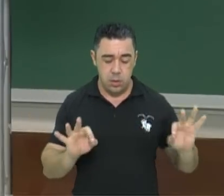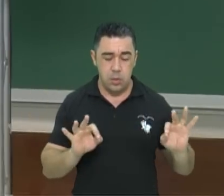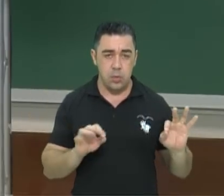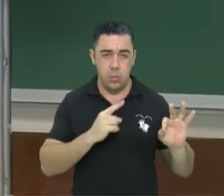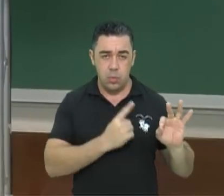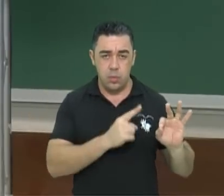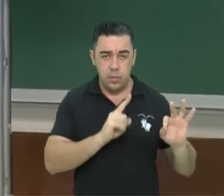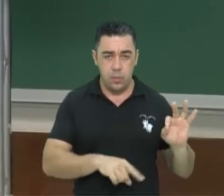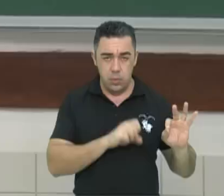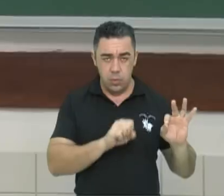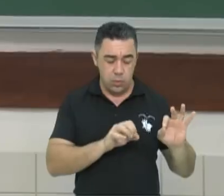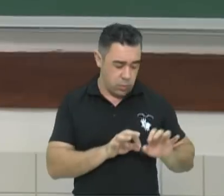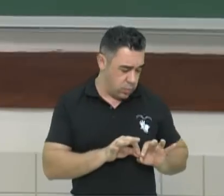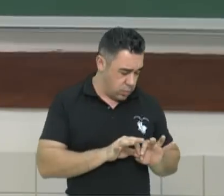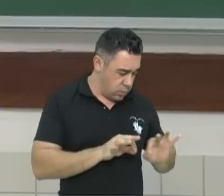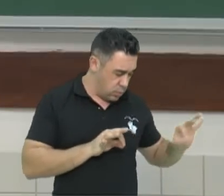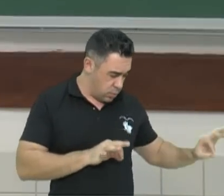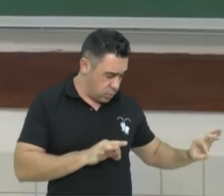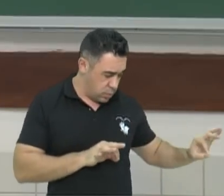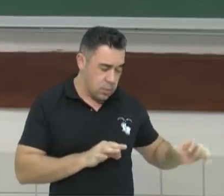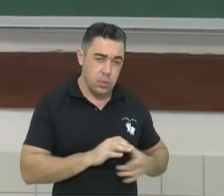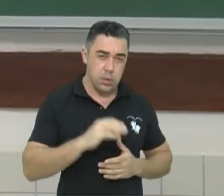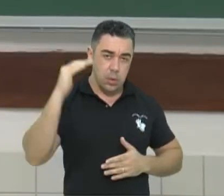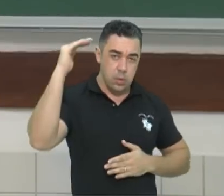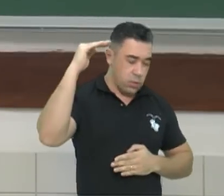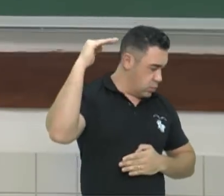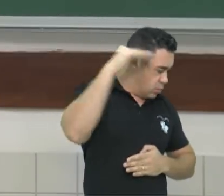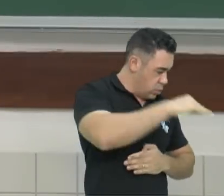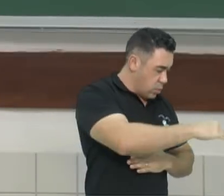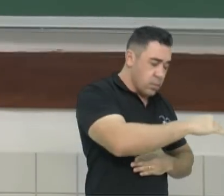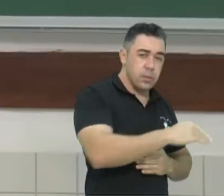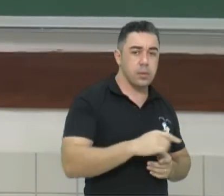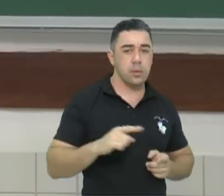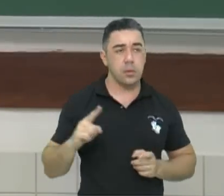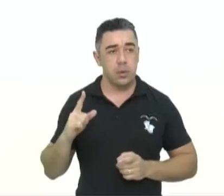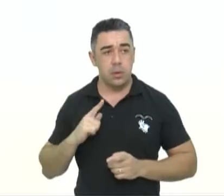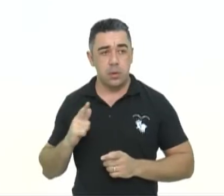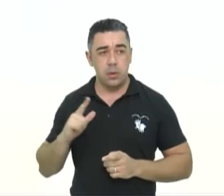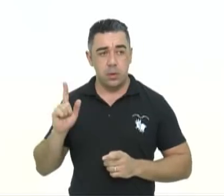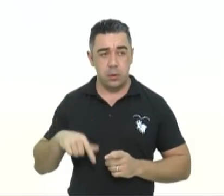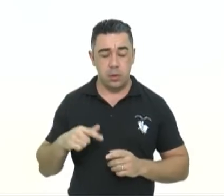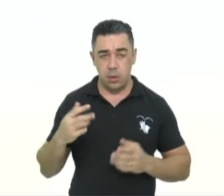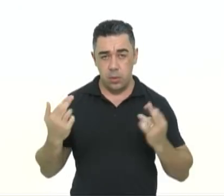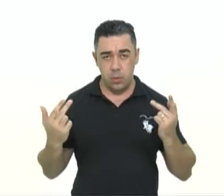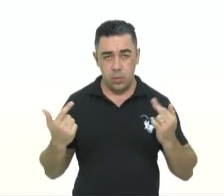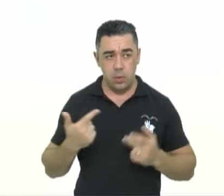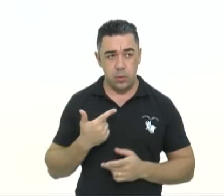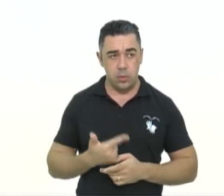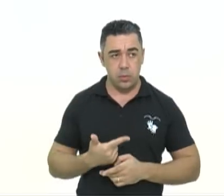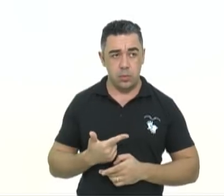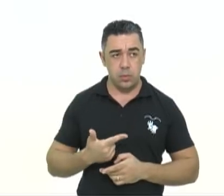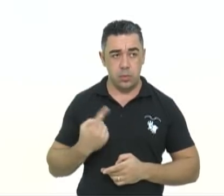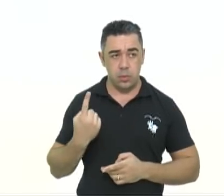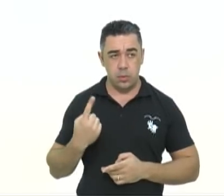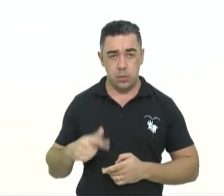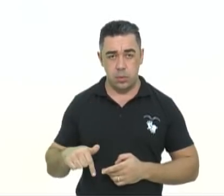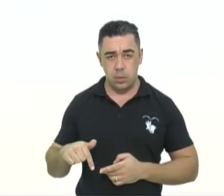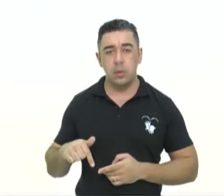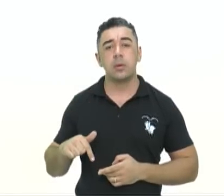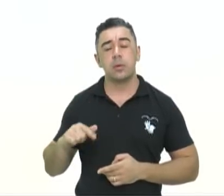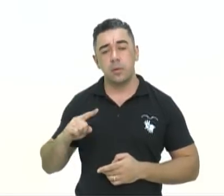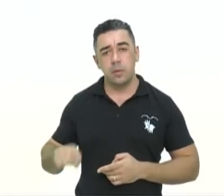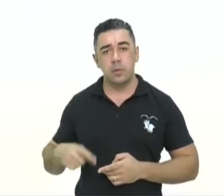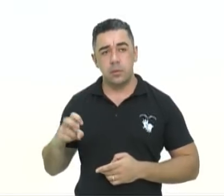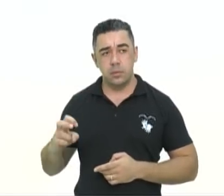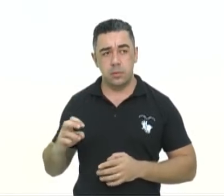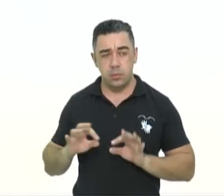eu quero, né, a medida ED. E 1,8 sobre o total, né, sobre